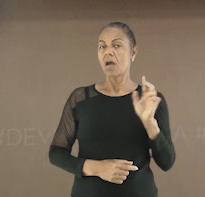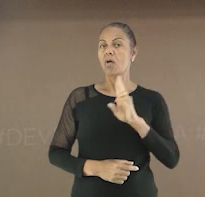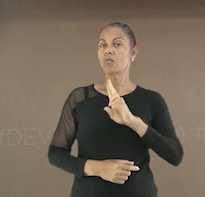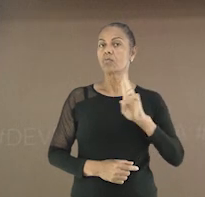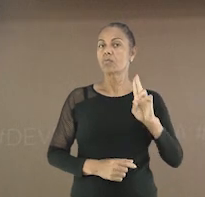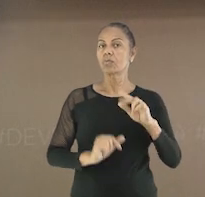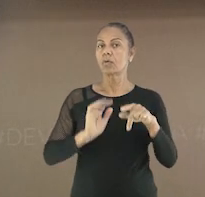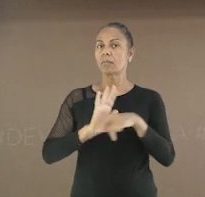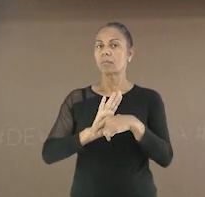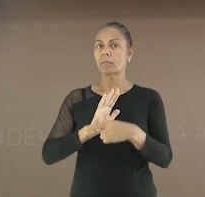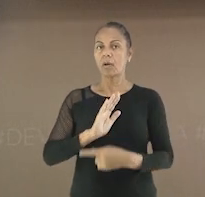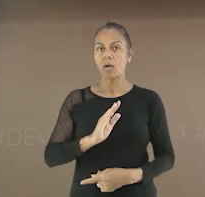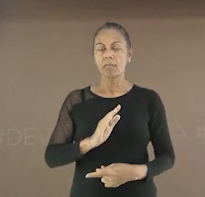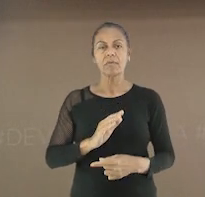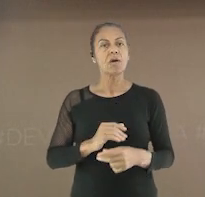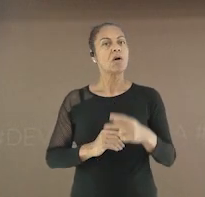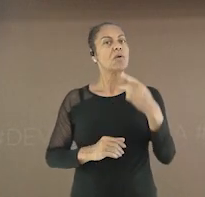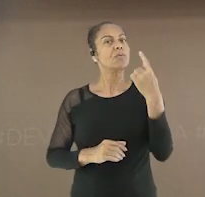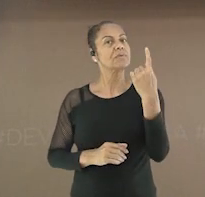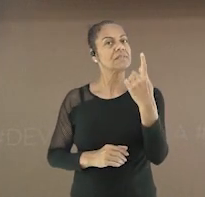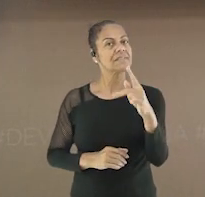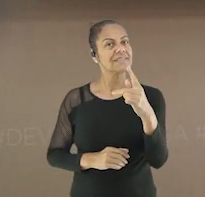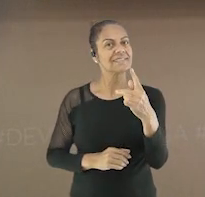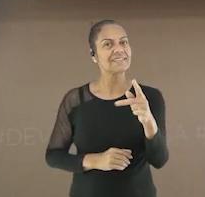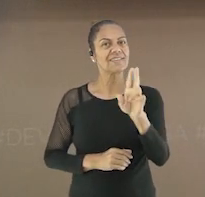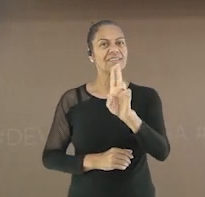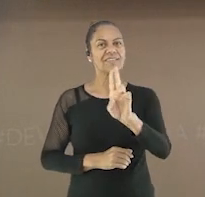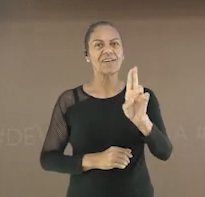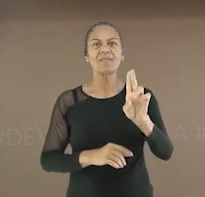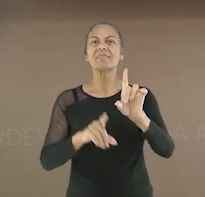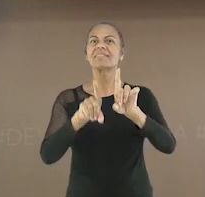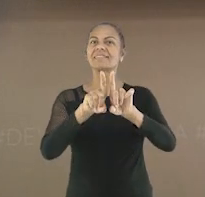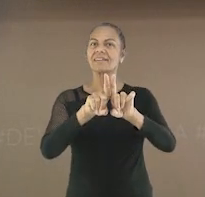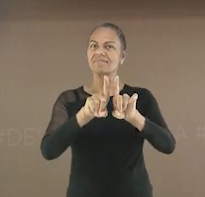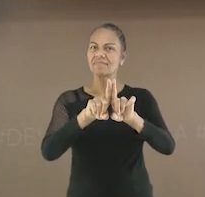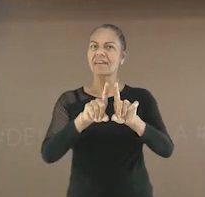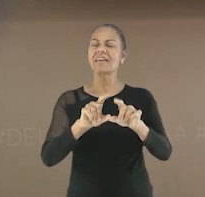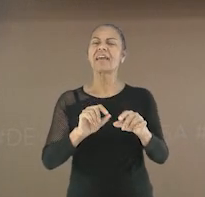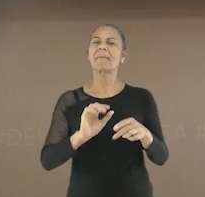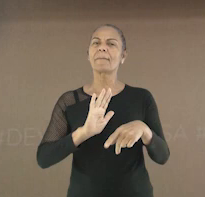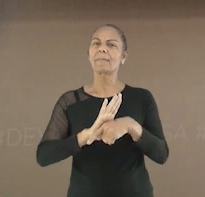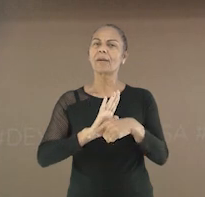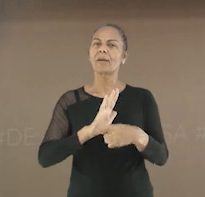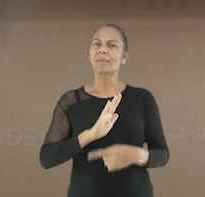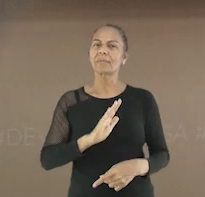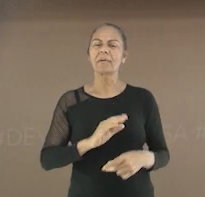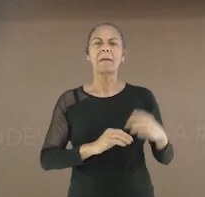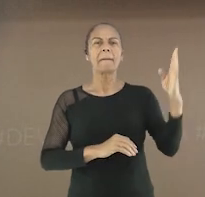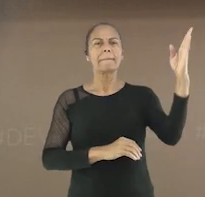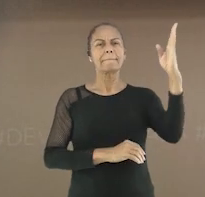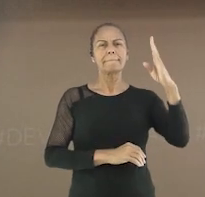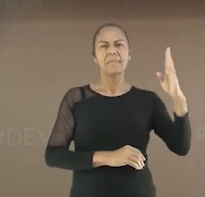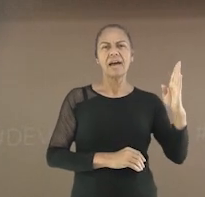seu nome também é um nome próprio. O nome do nosso país também. A